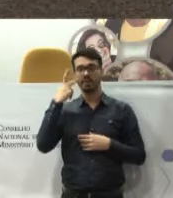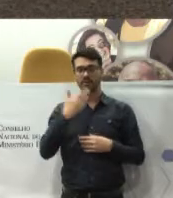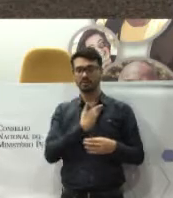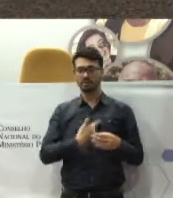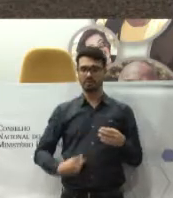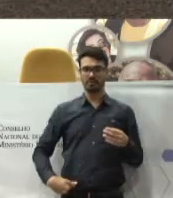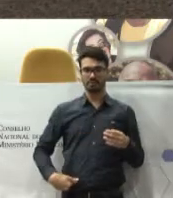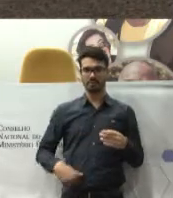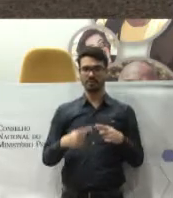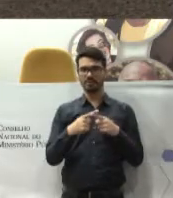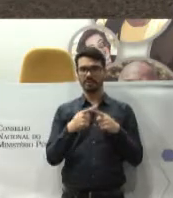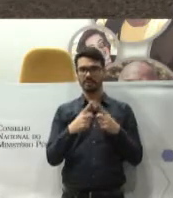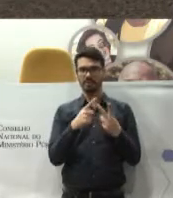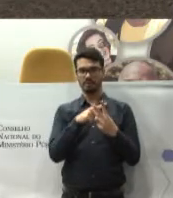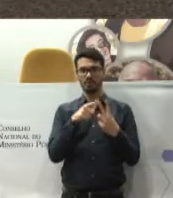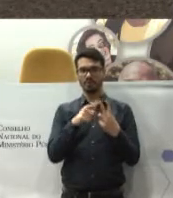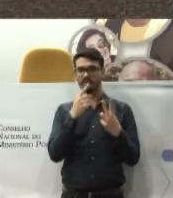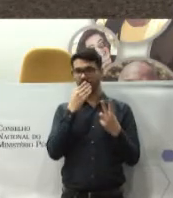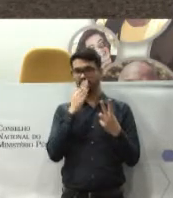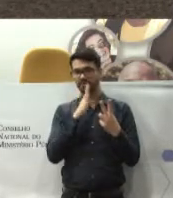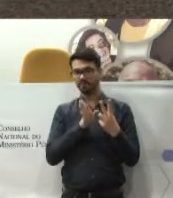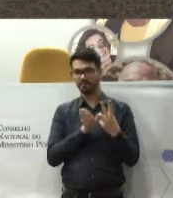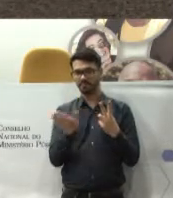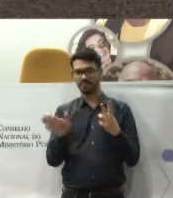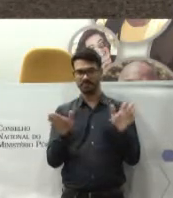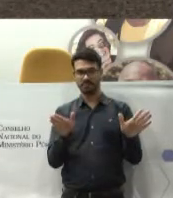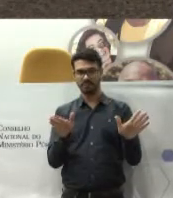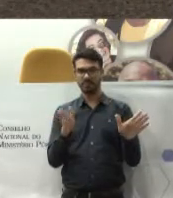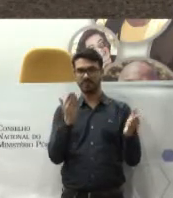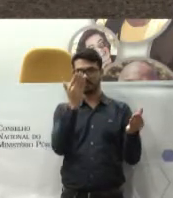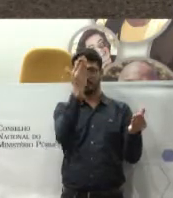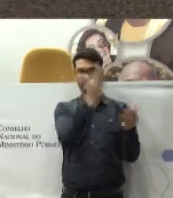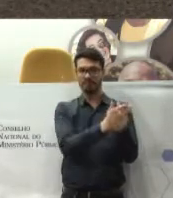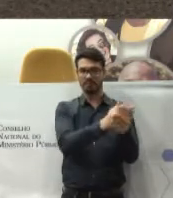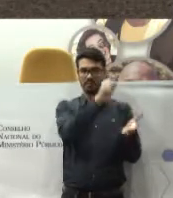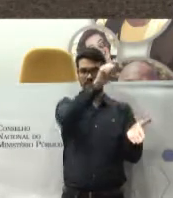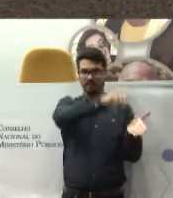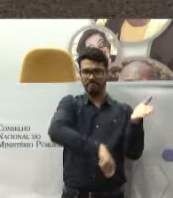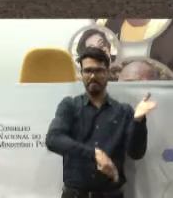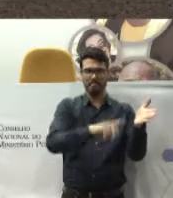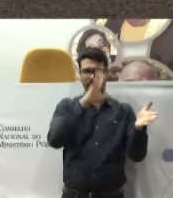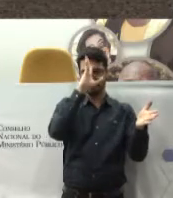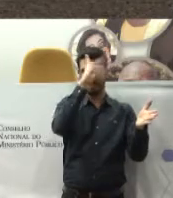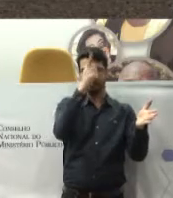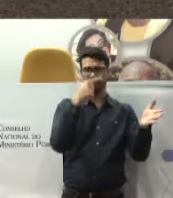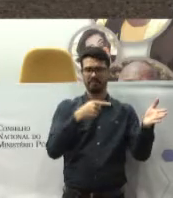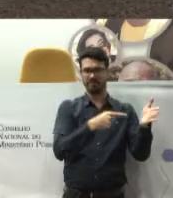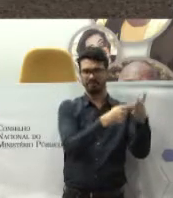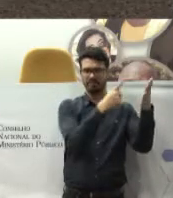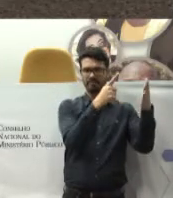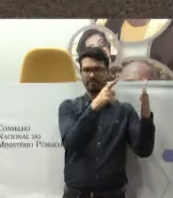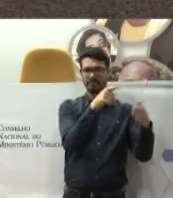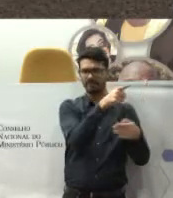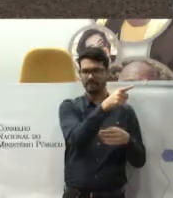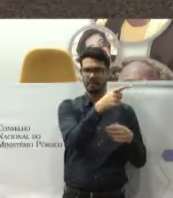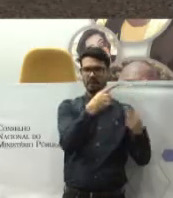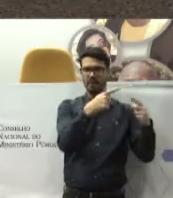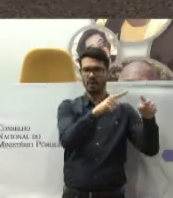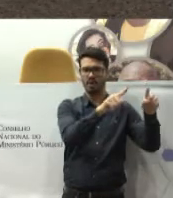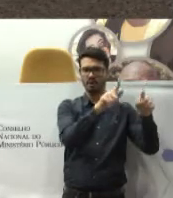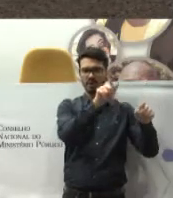públicas. Porque nós temos duas opções. Ou o Judiciário dá uma canetada e se mete na gestão e dane-se